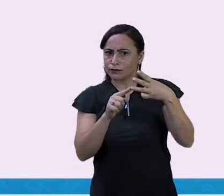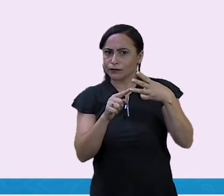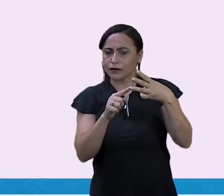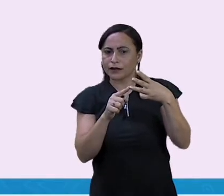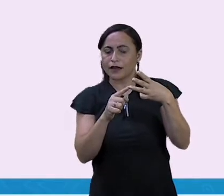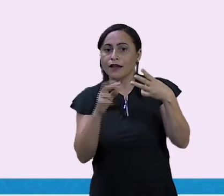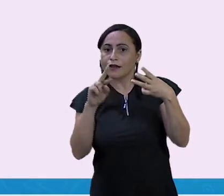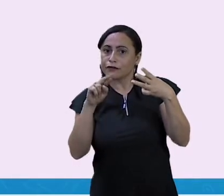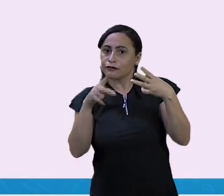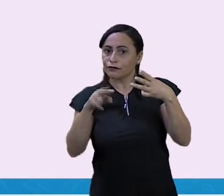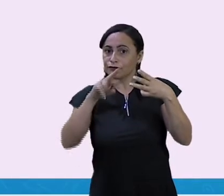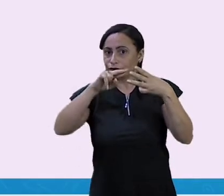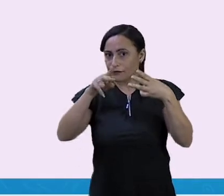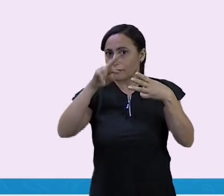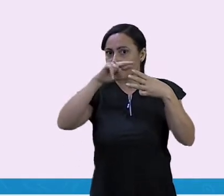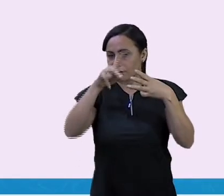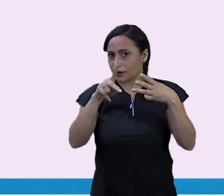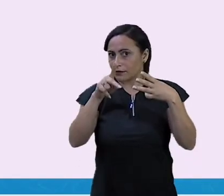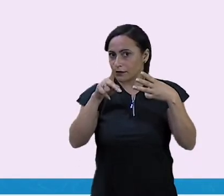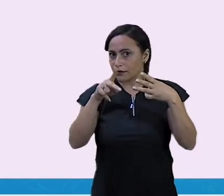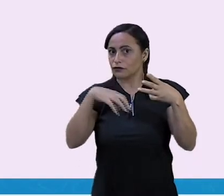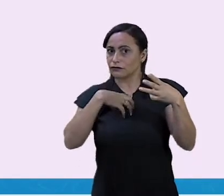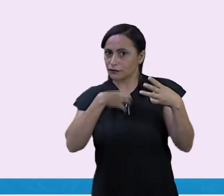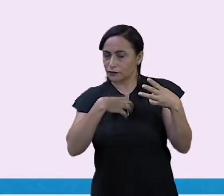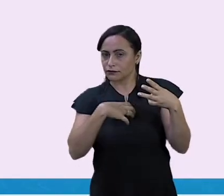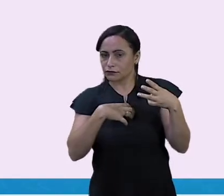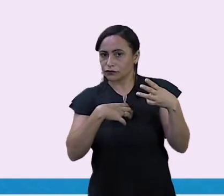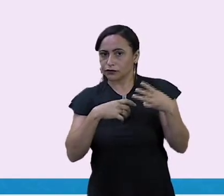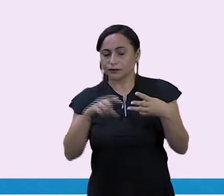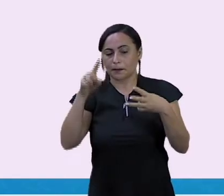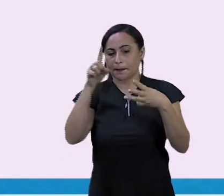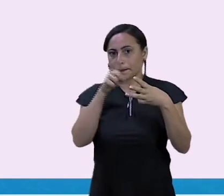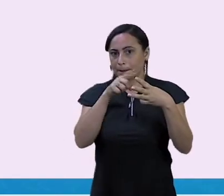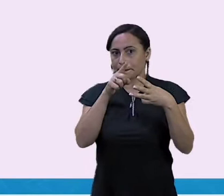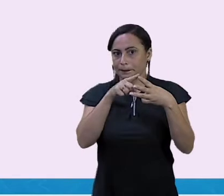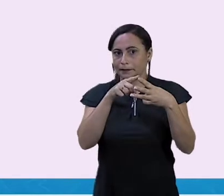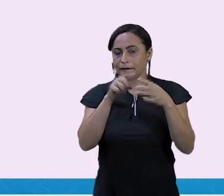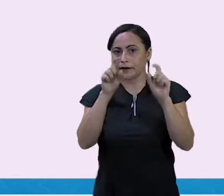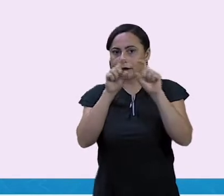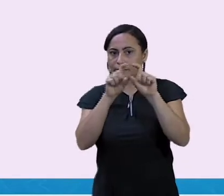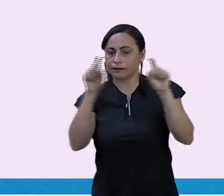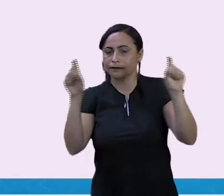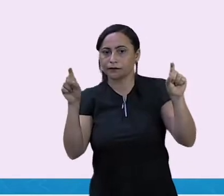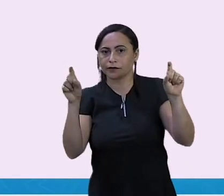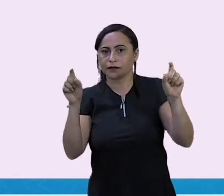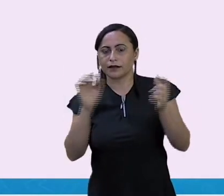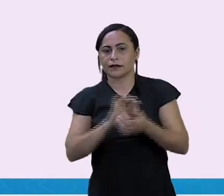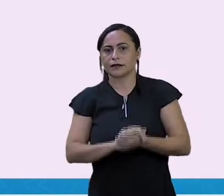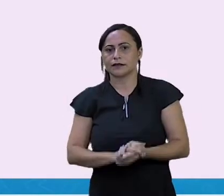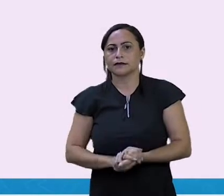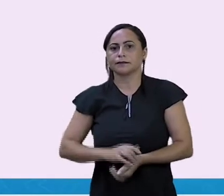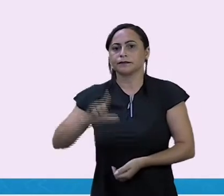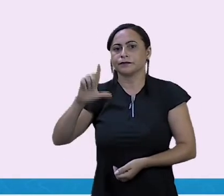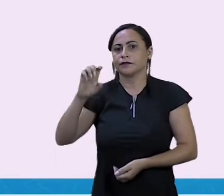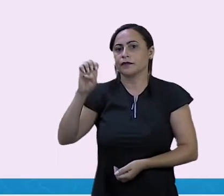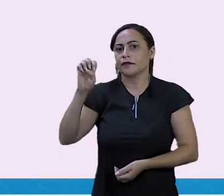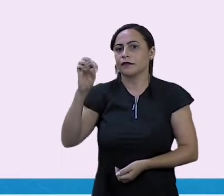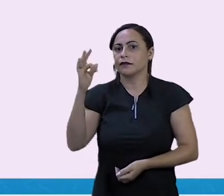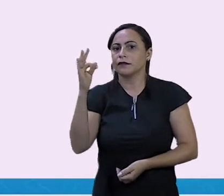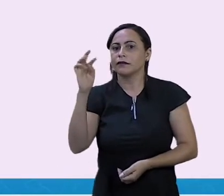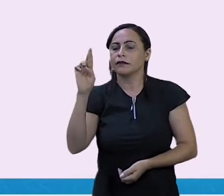com diferentes acepções. Na primeira oração, letra